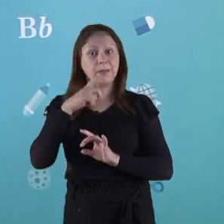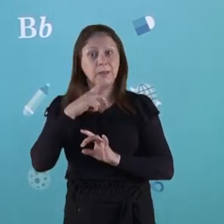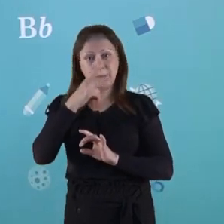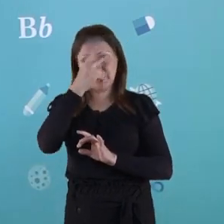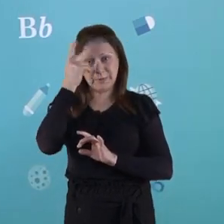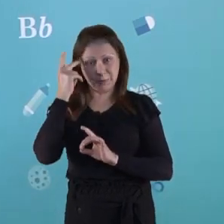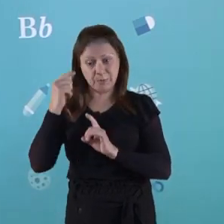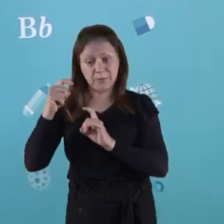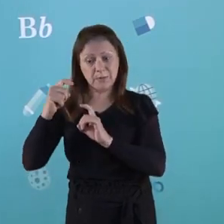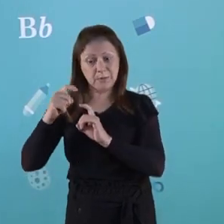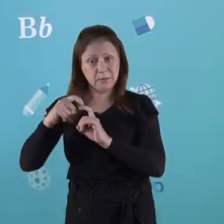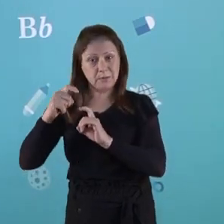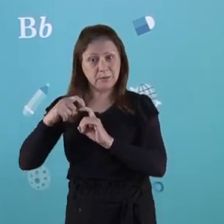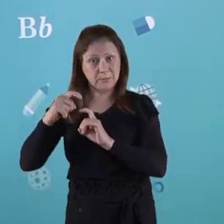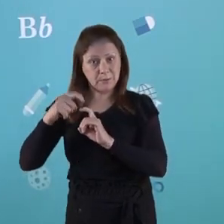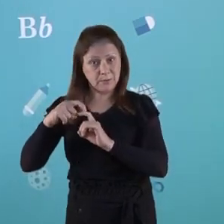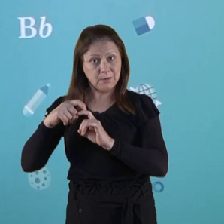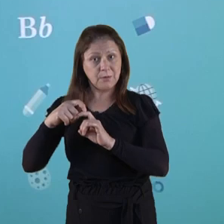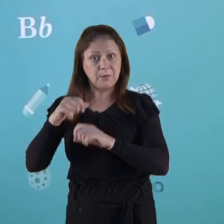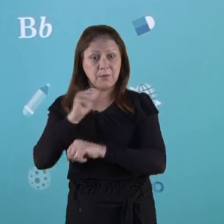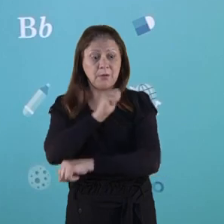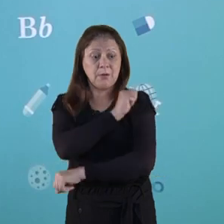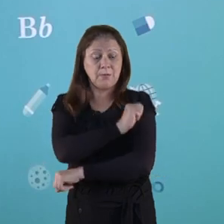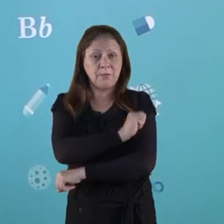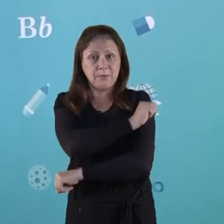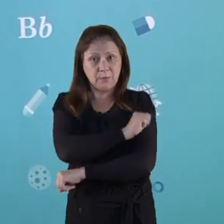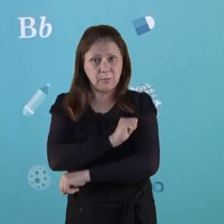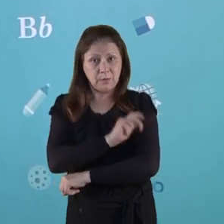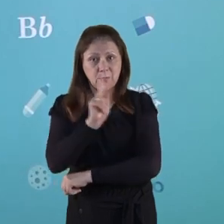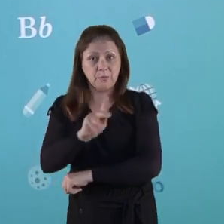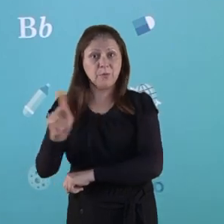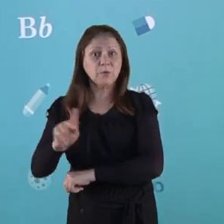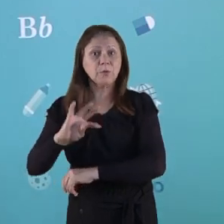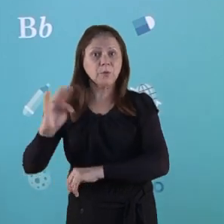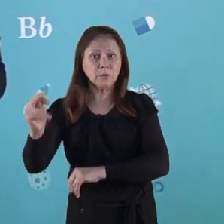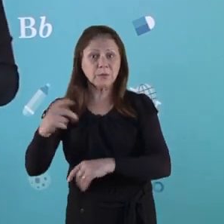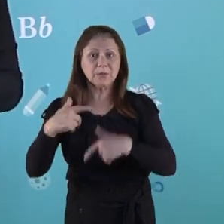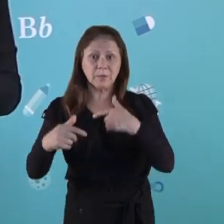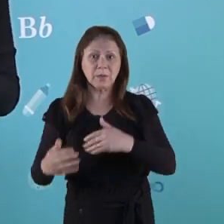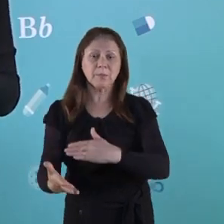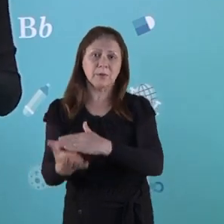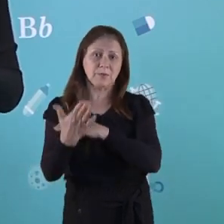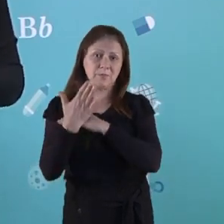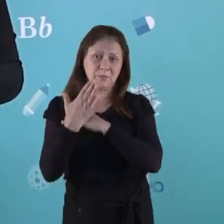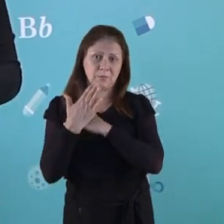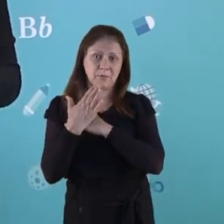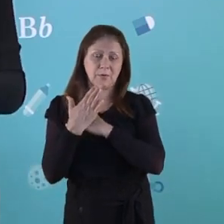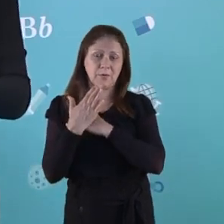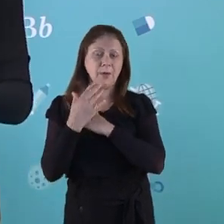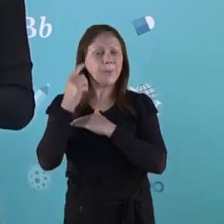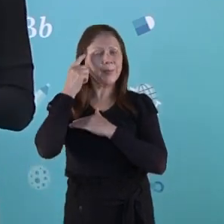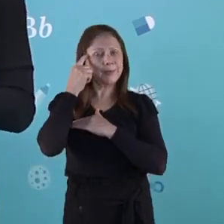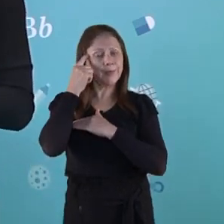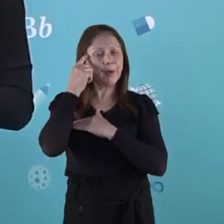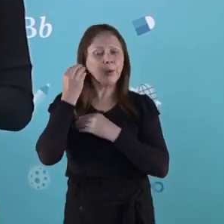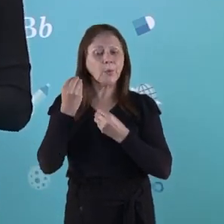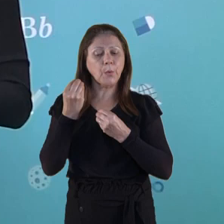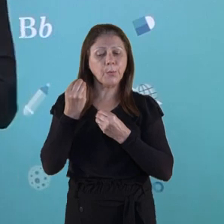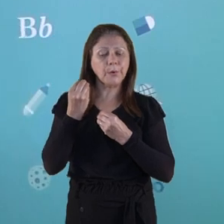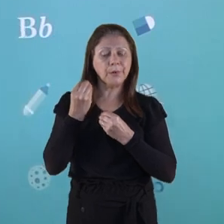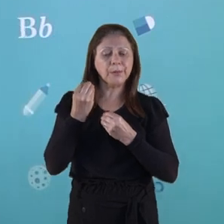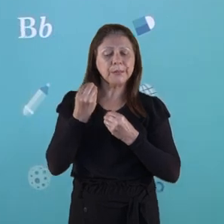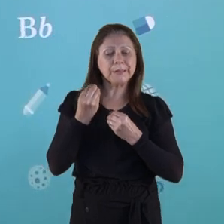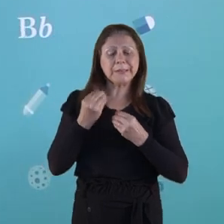trabalhando por nós, tem médicos, enfermeiros trabalhando por nós, tem professores trabalhando por nós. Então, a gente tem que tentar se compensar de alguma forma.